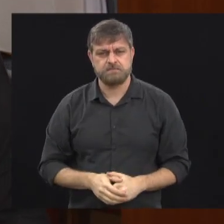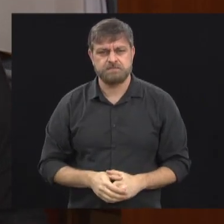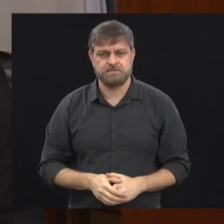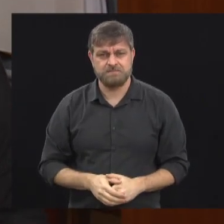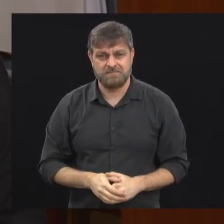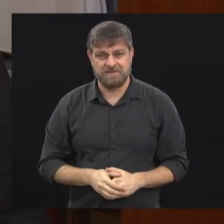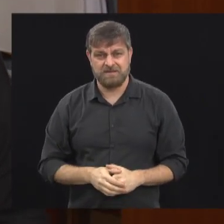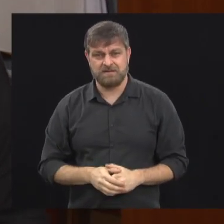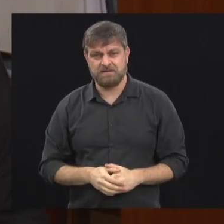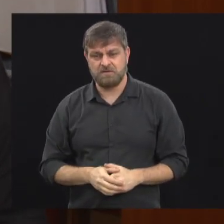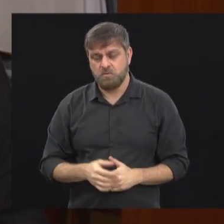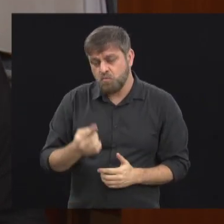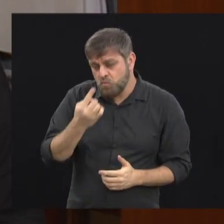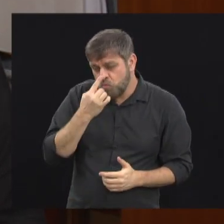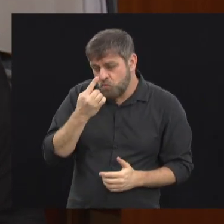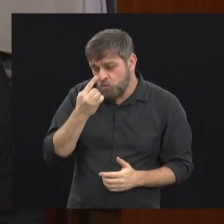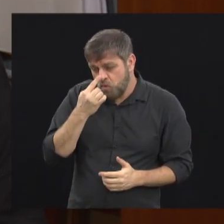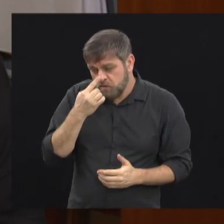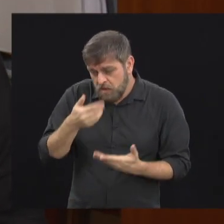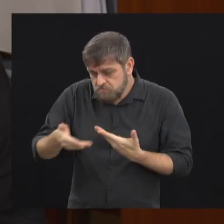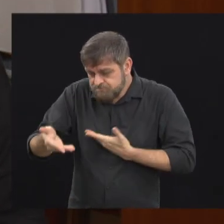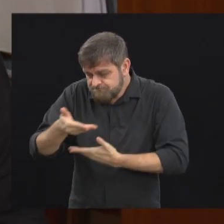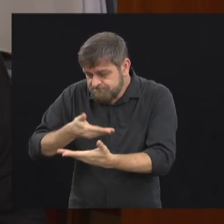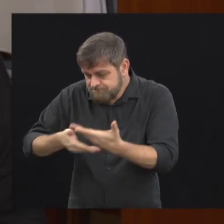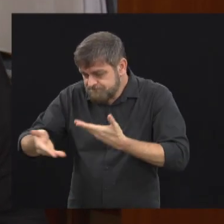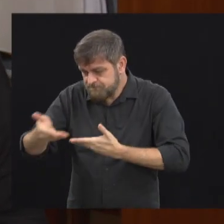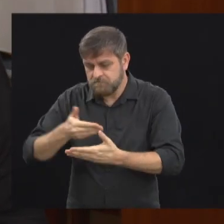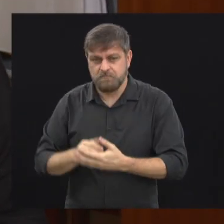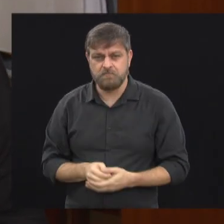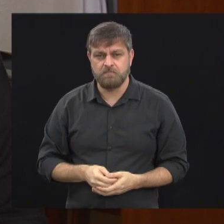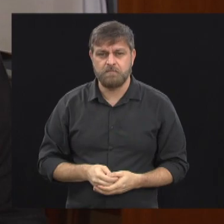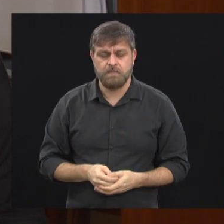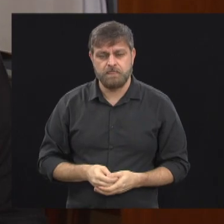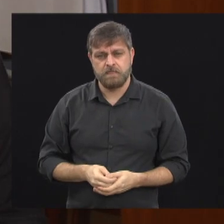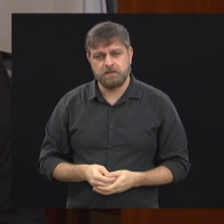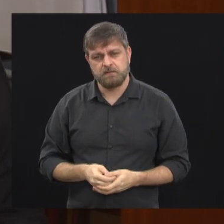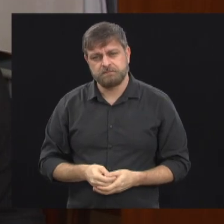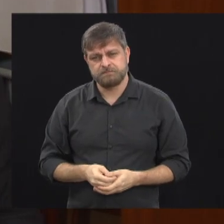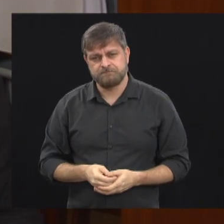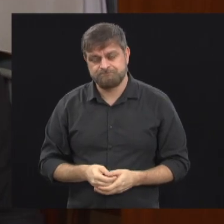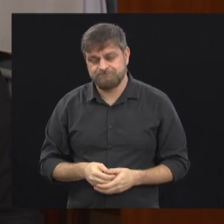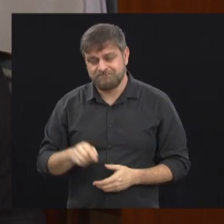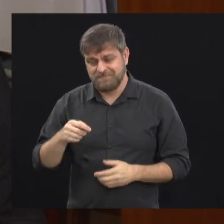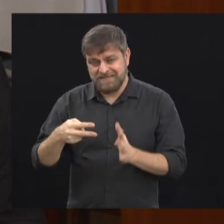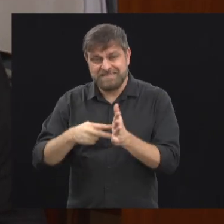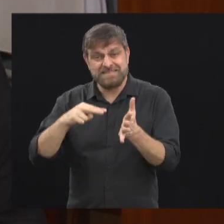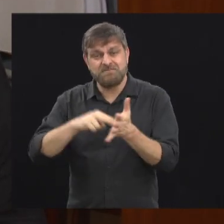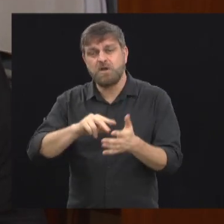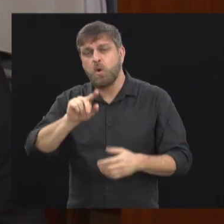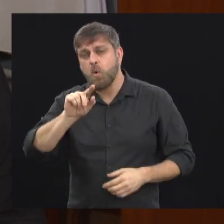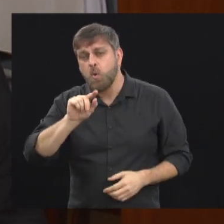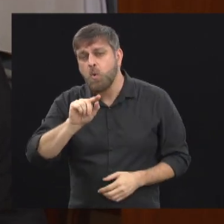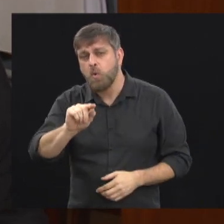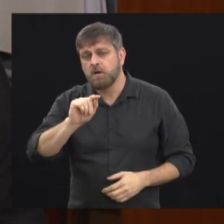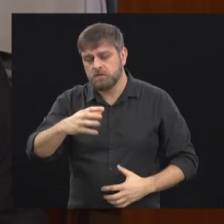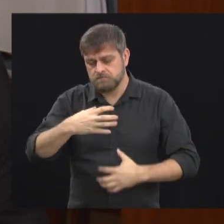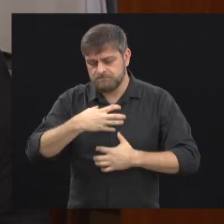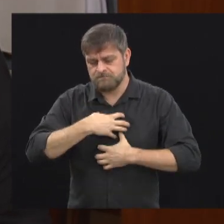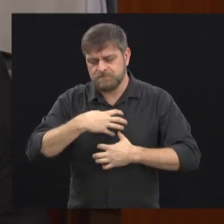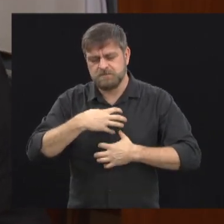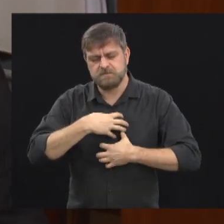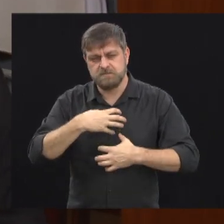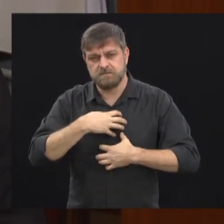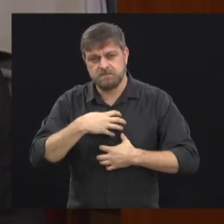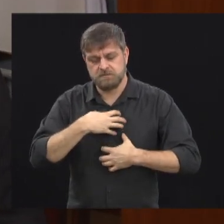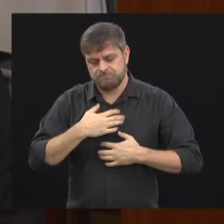Se envolver, eu posso dizer que esse envolvimento ele traz